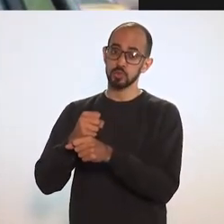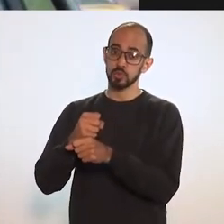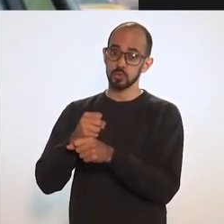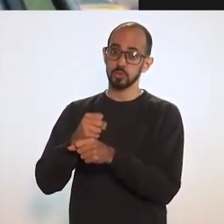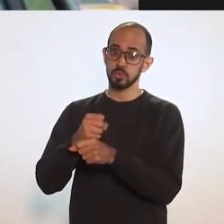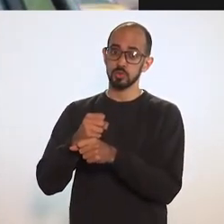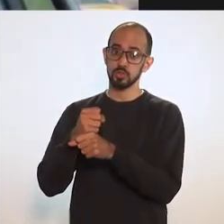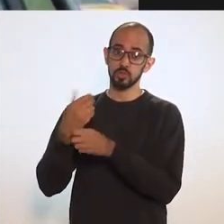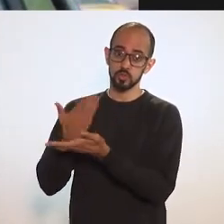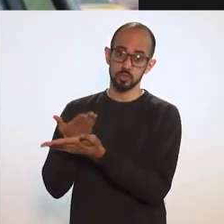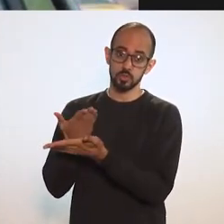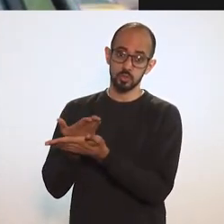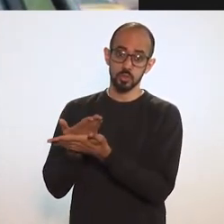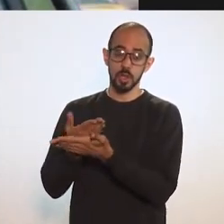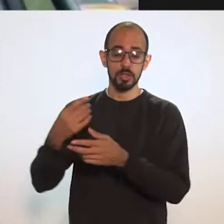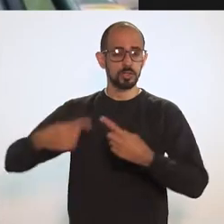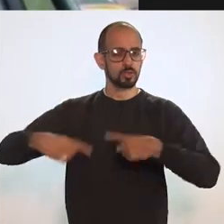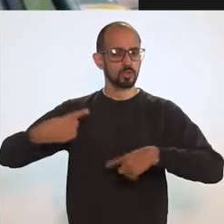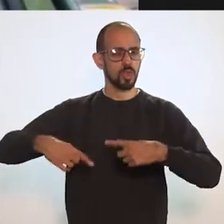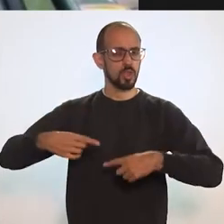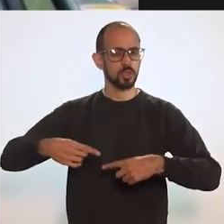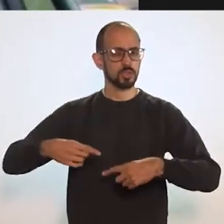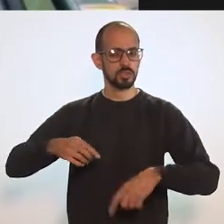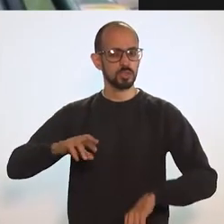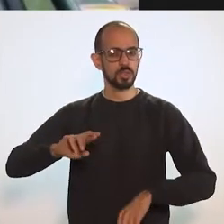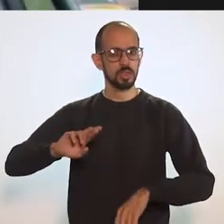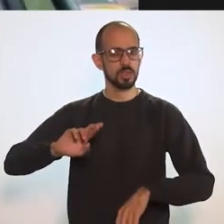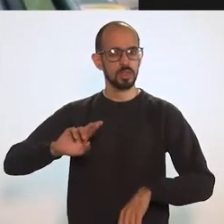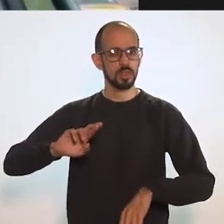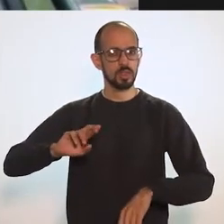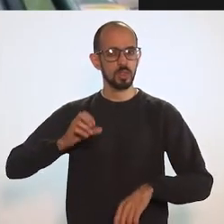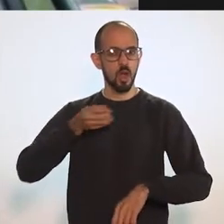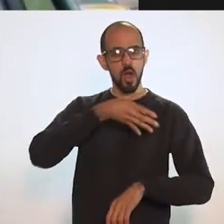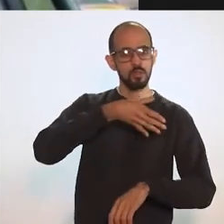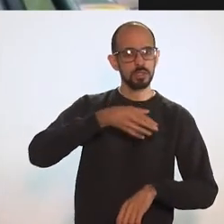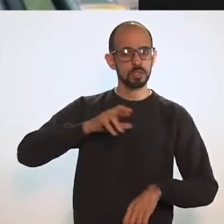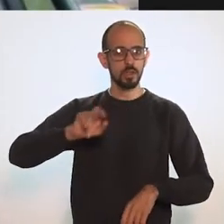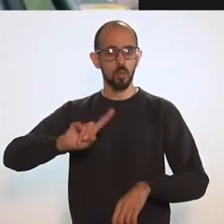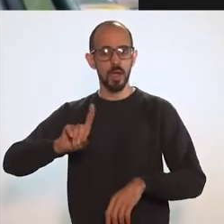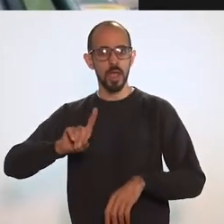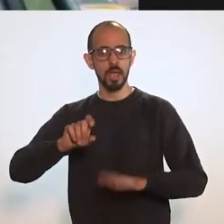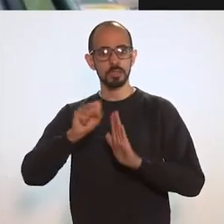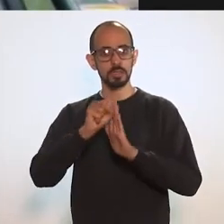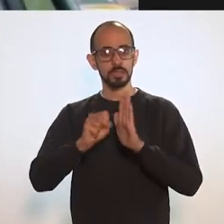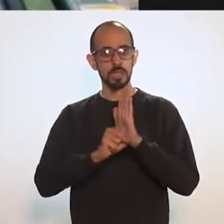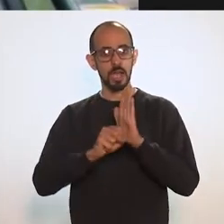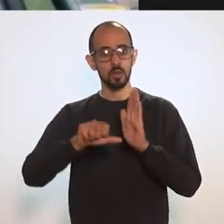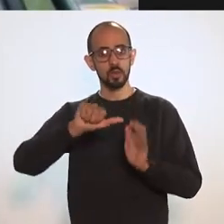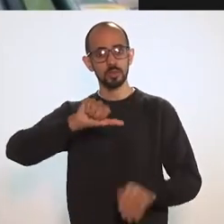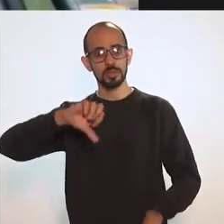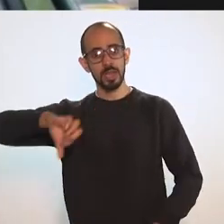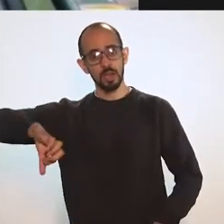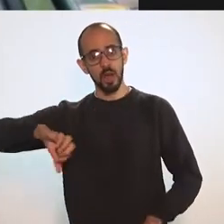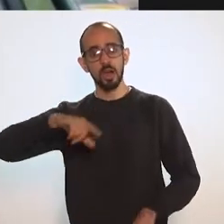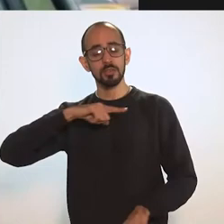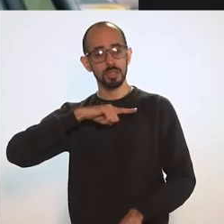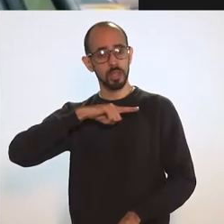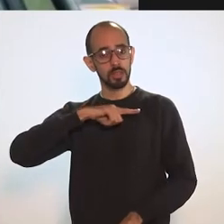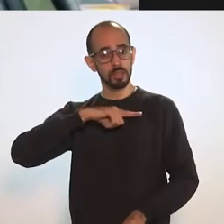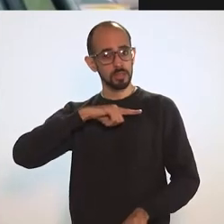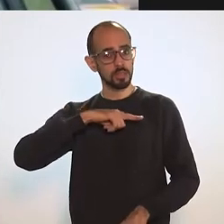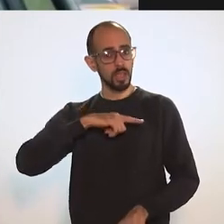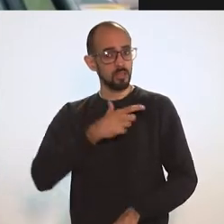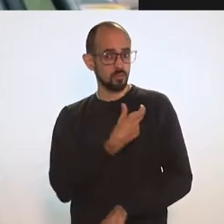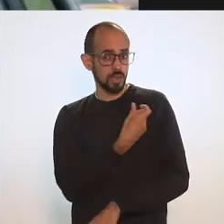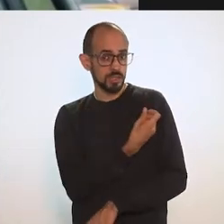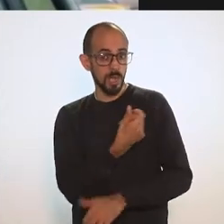esse discurso de que são todas novas, ele não é bem assim. Tá? A gente tem vacinas do século XIX, vacinas do século XX e do século XXI.